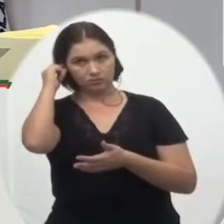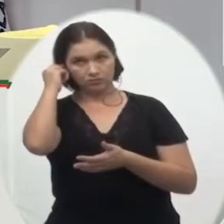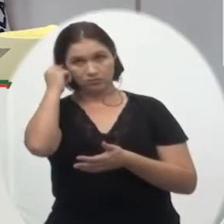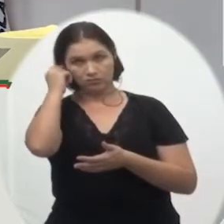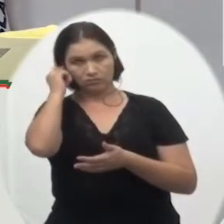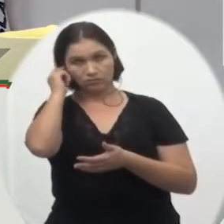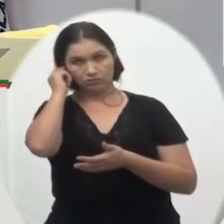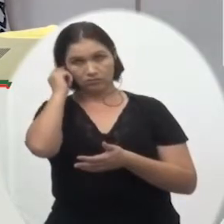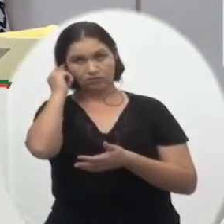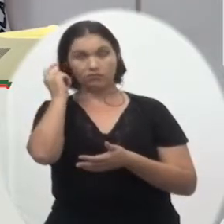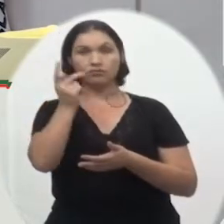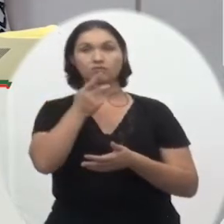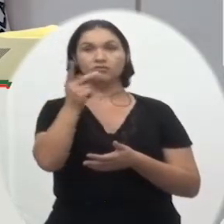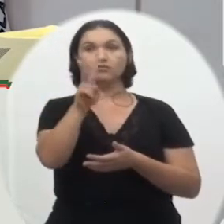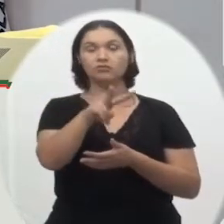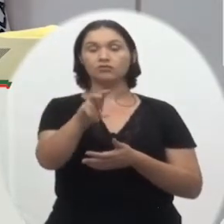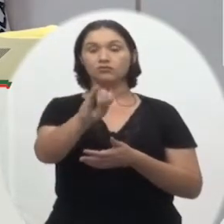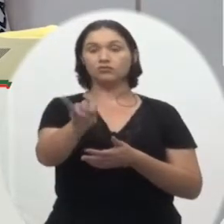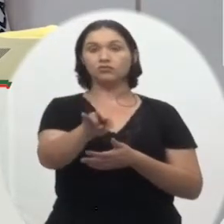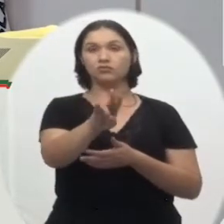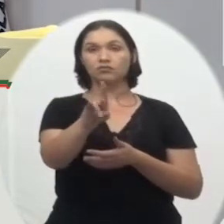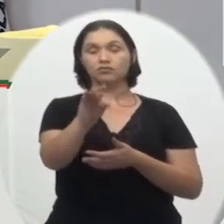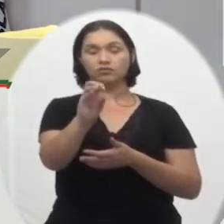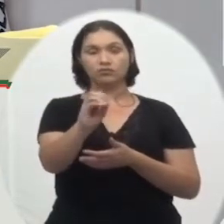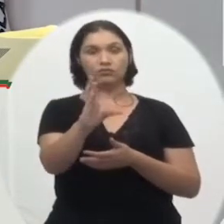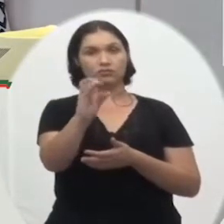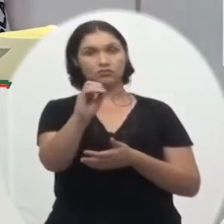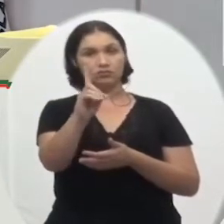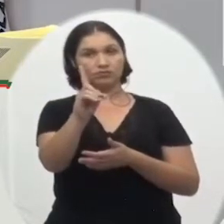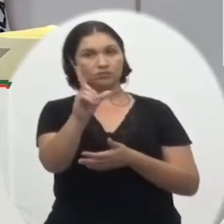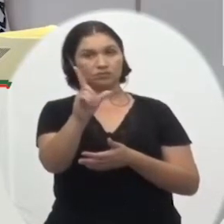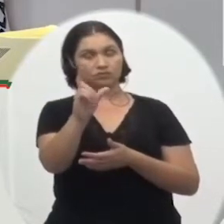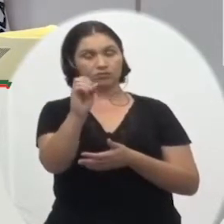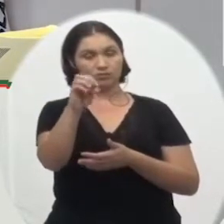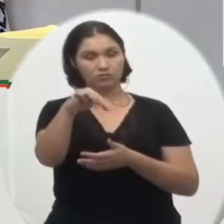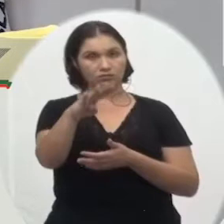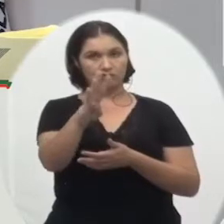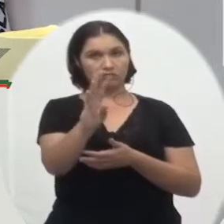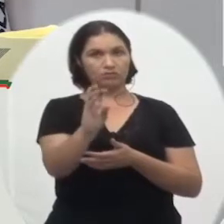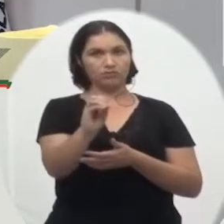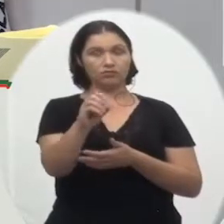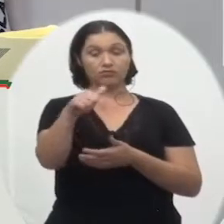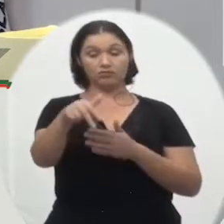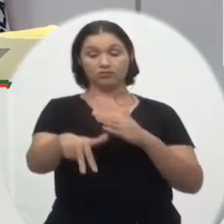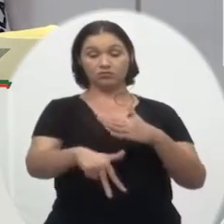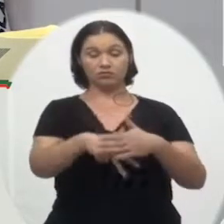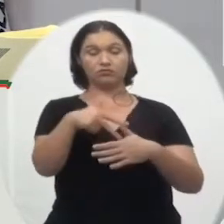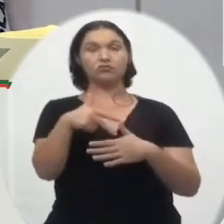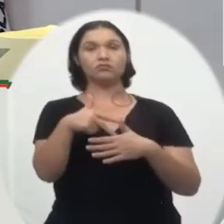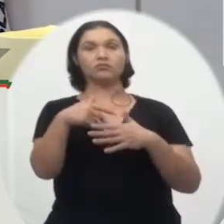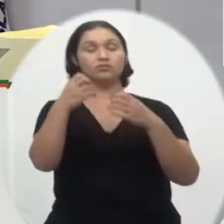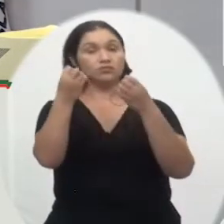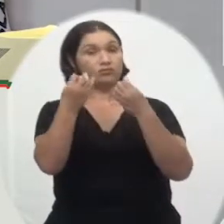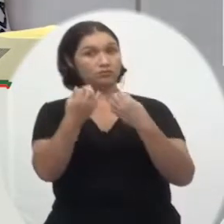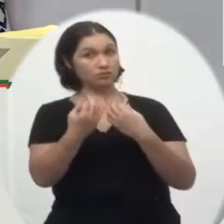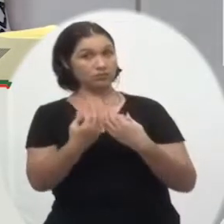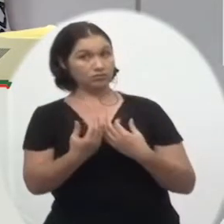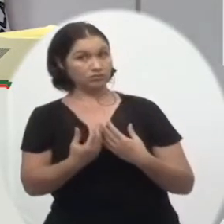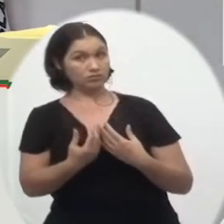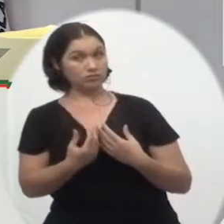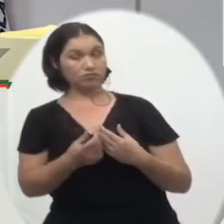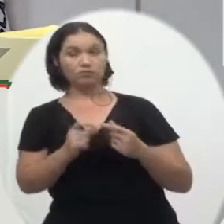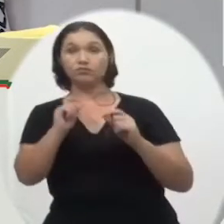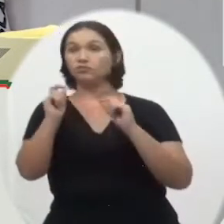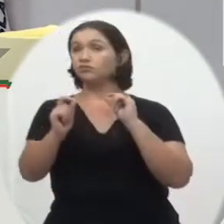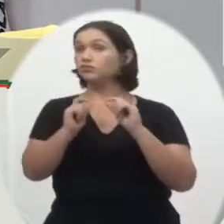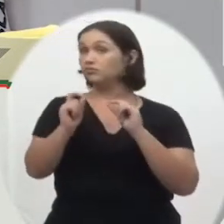Colombo. Me apego. Que com muita felicidade ele subiu a essa tribuna trazendo argumentos